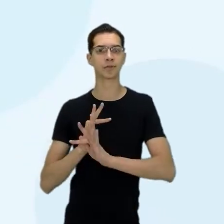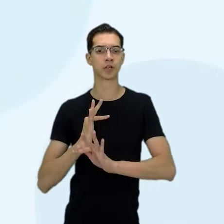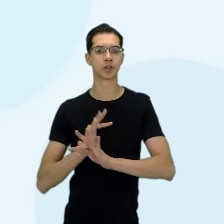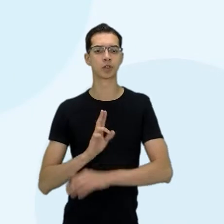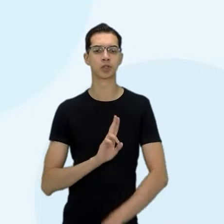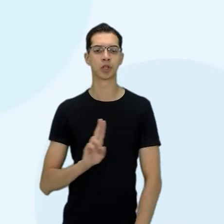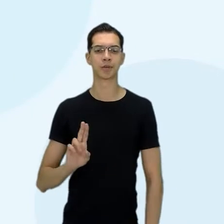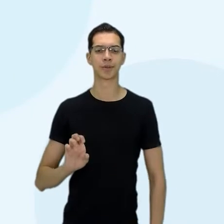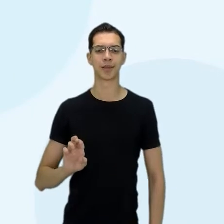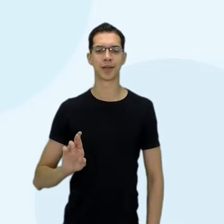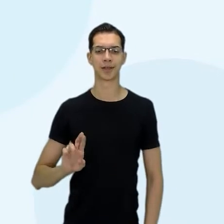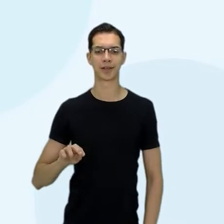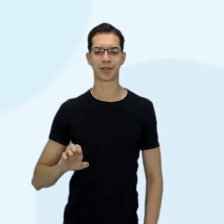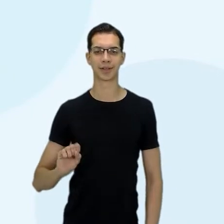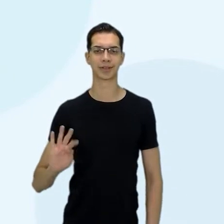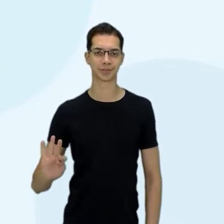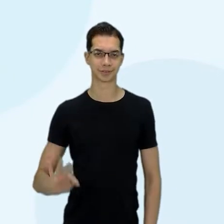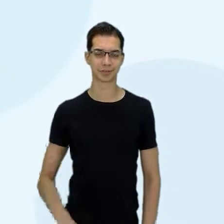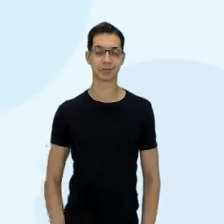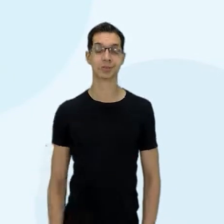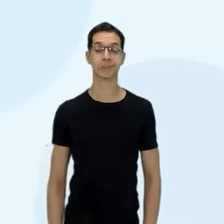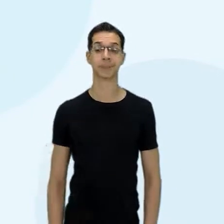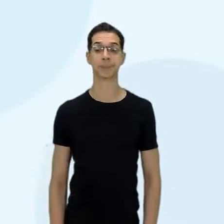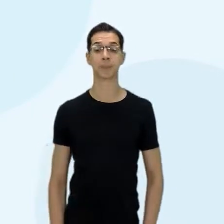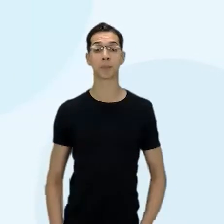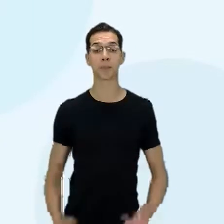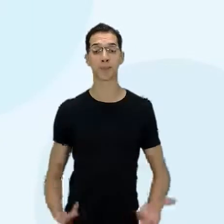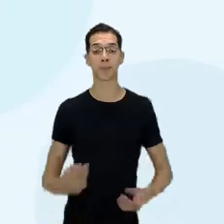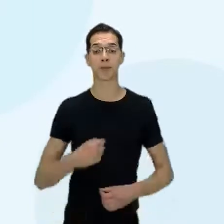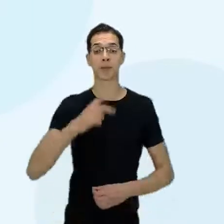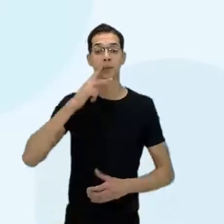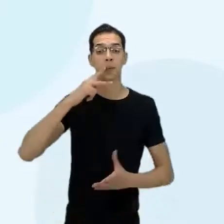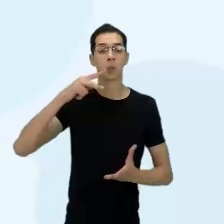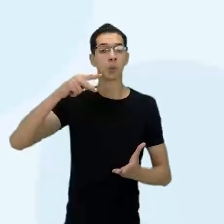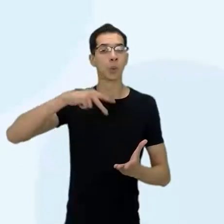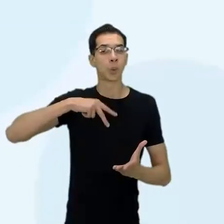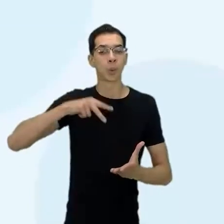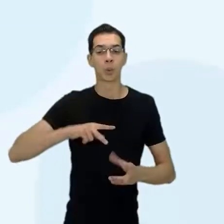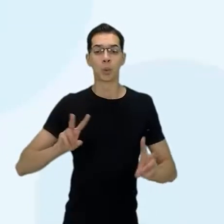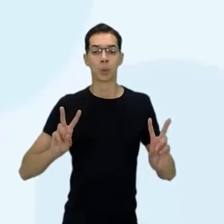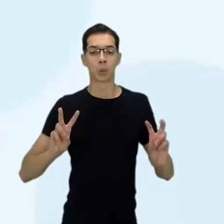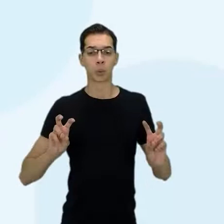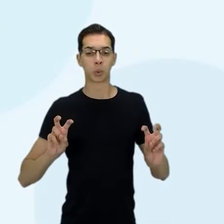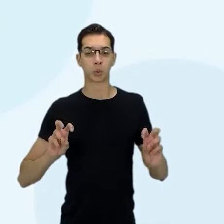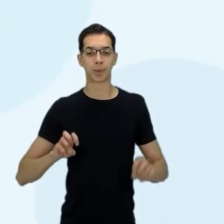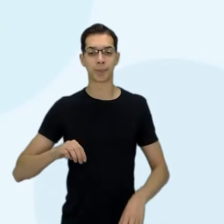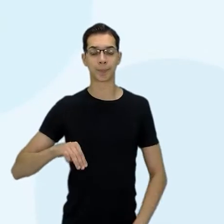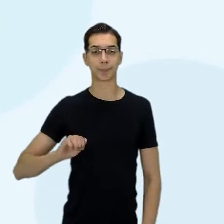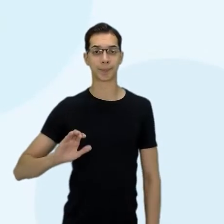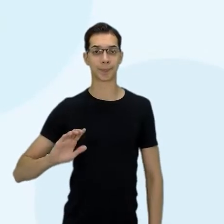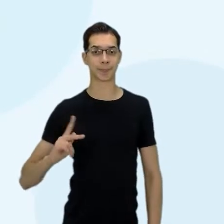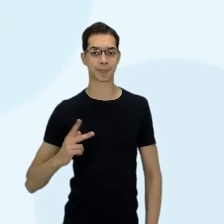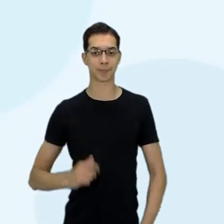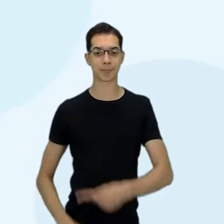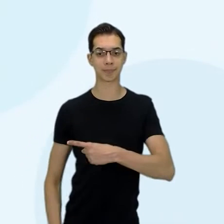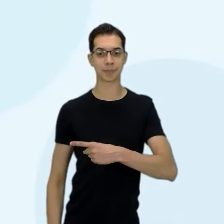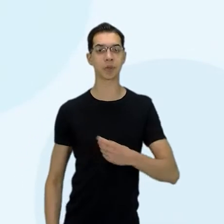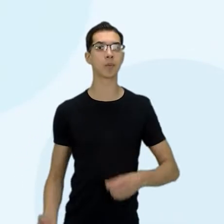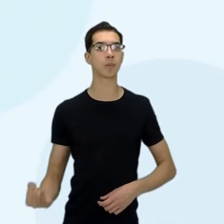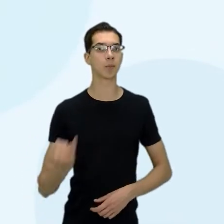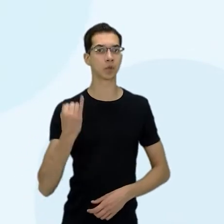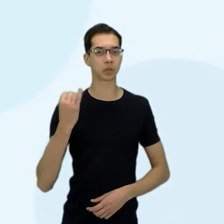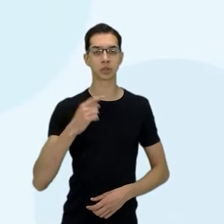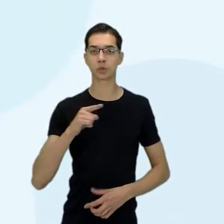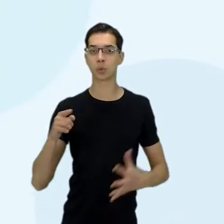Ernst Mach. A leitura sobre Mach é interessante e não devemos confundir o que a gente fala de